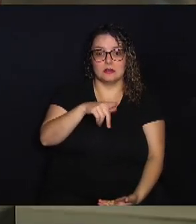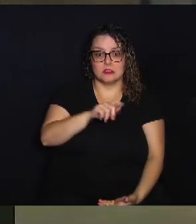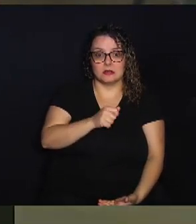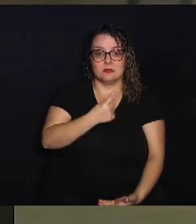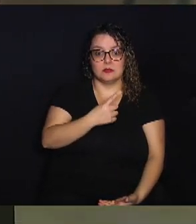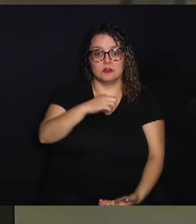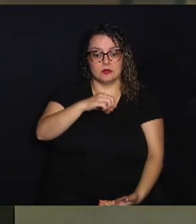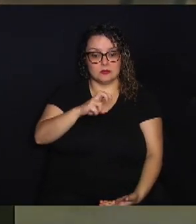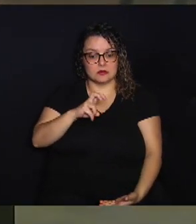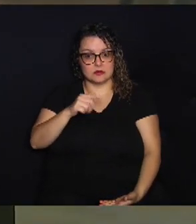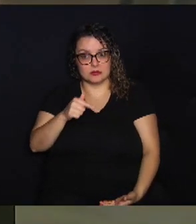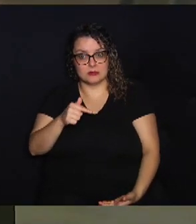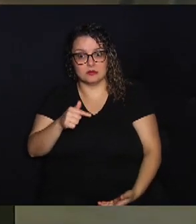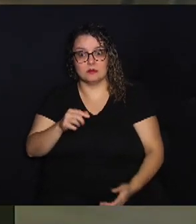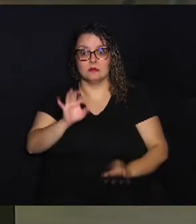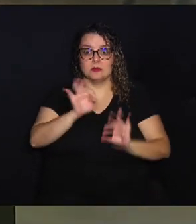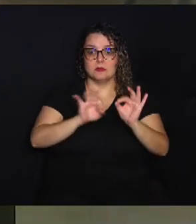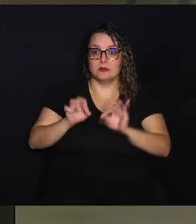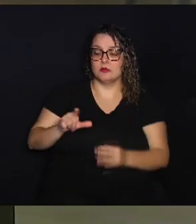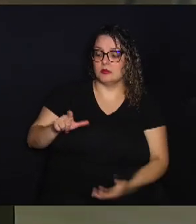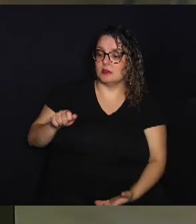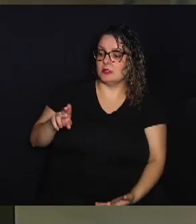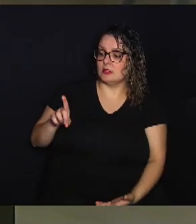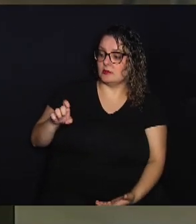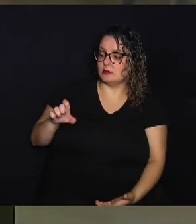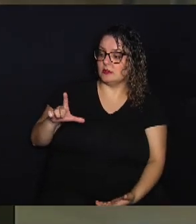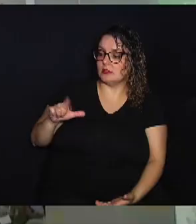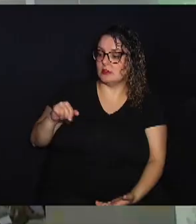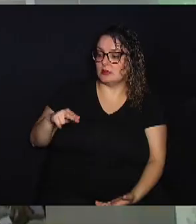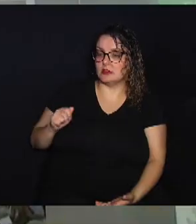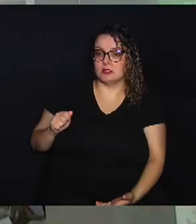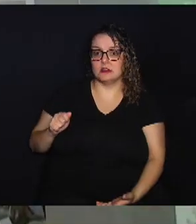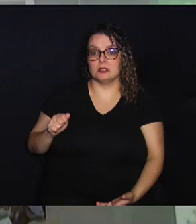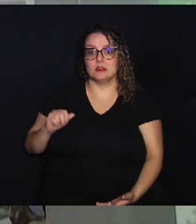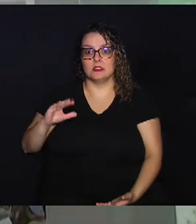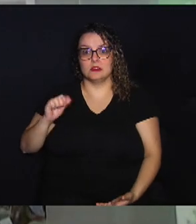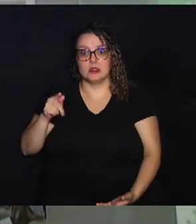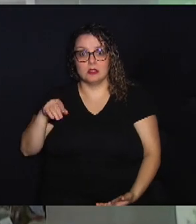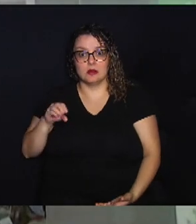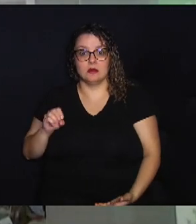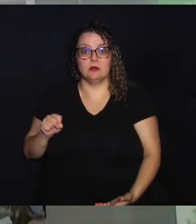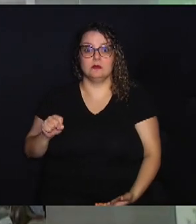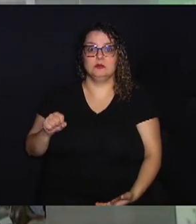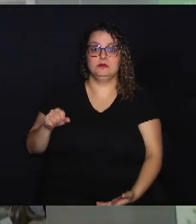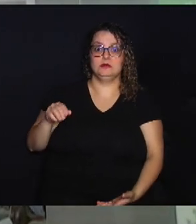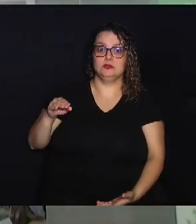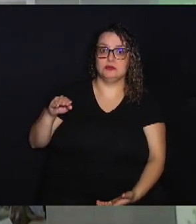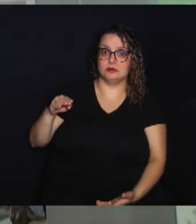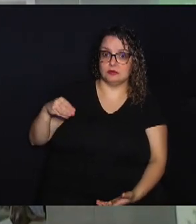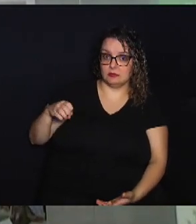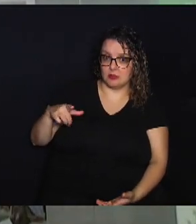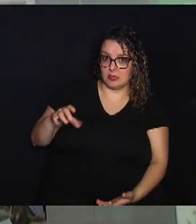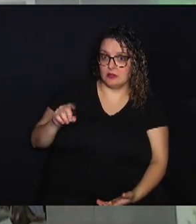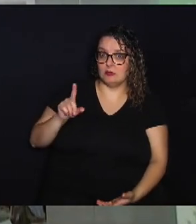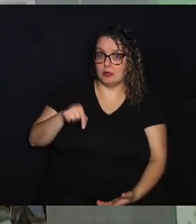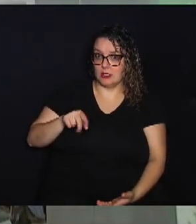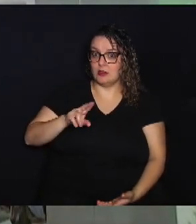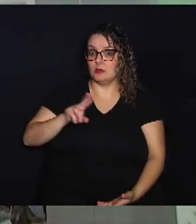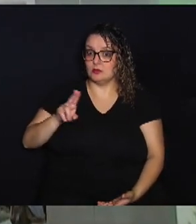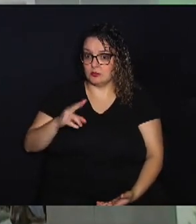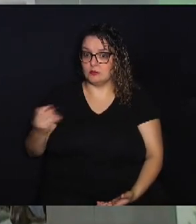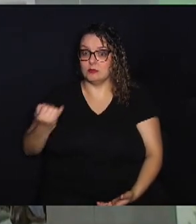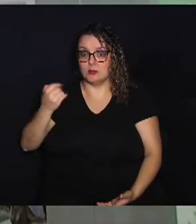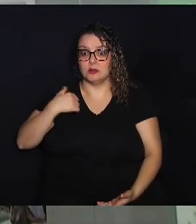por Laudelina de Campos Melo. Olha, Laudelina de Campos Melo é um nome importantíssimo aqui do nosso país, da